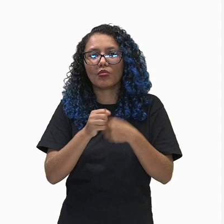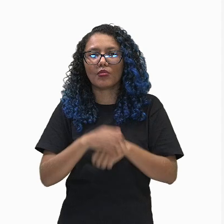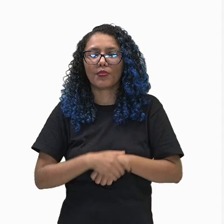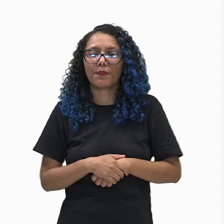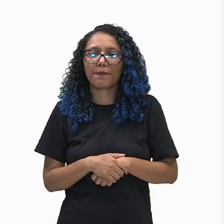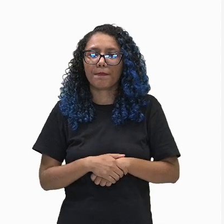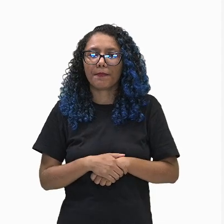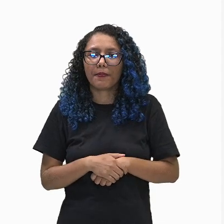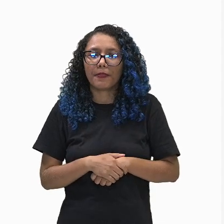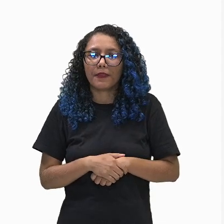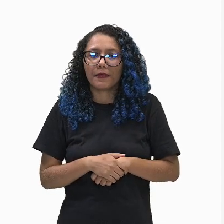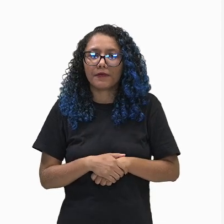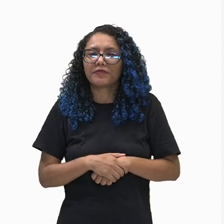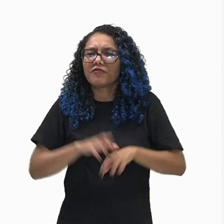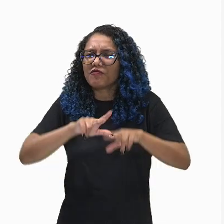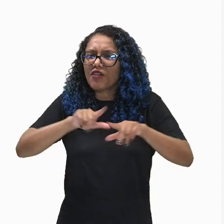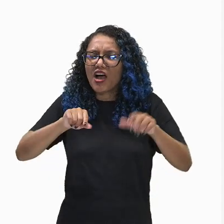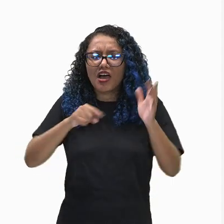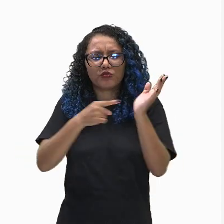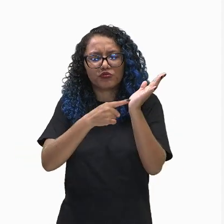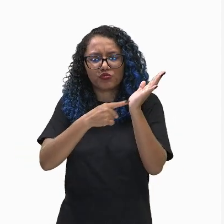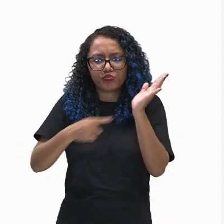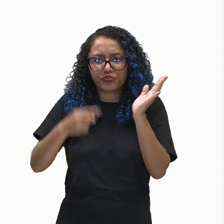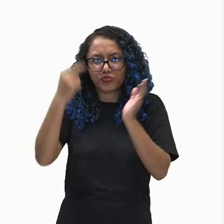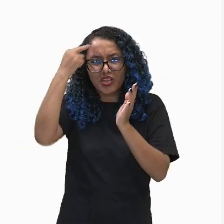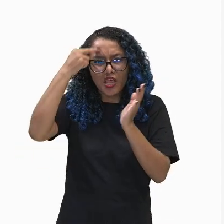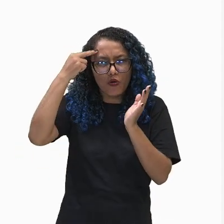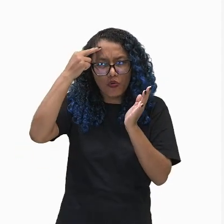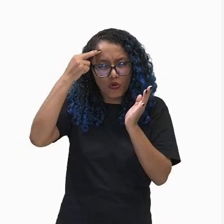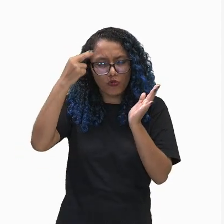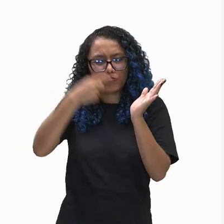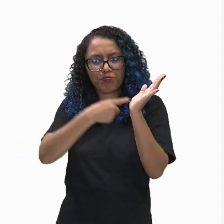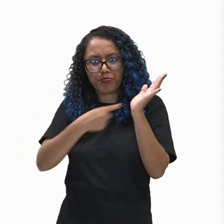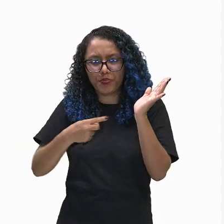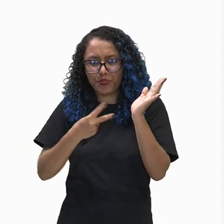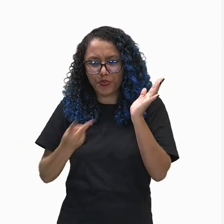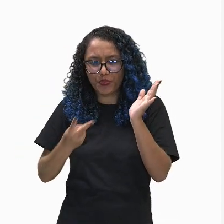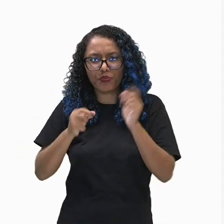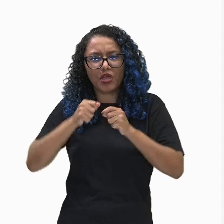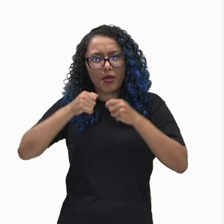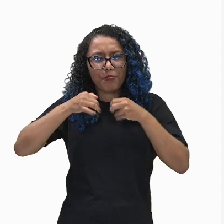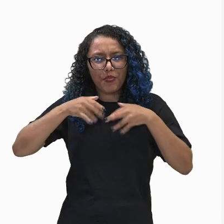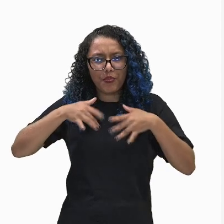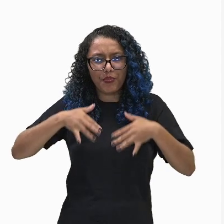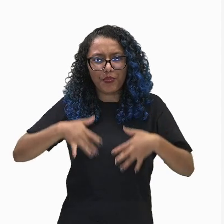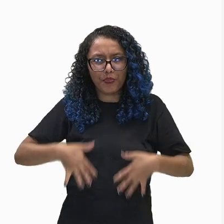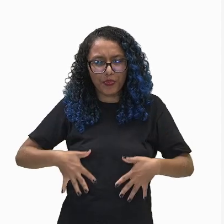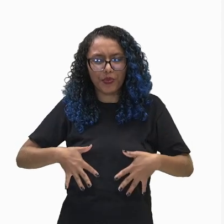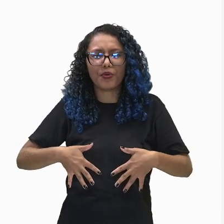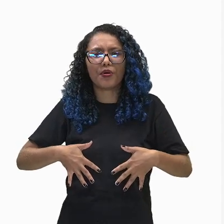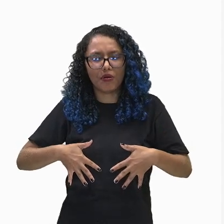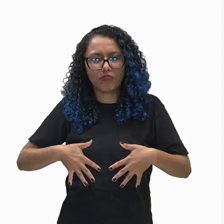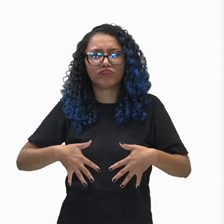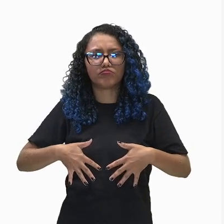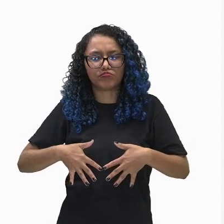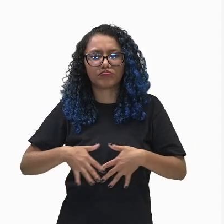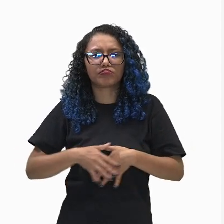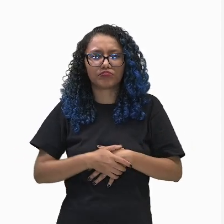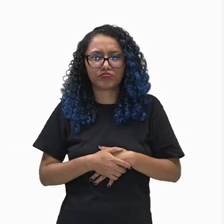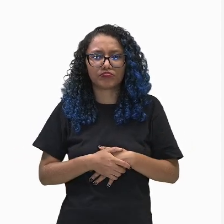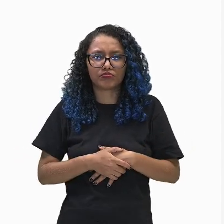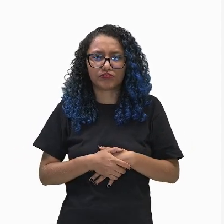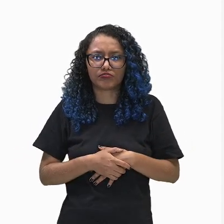neurônio e outro, ele vai propagar, as sinapses, eles propagam os sistemas,